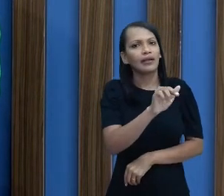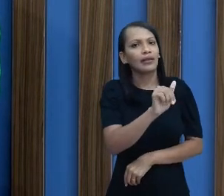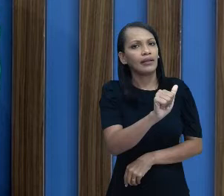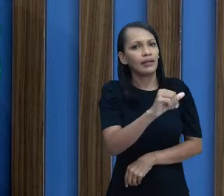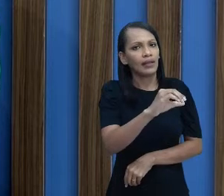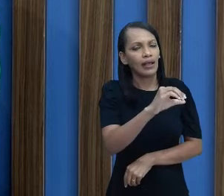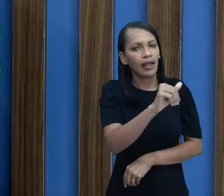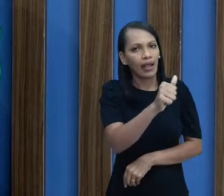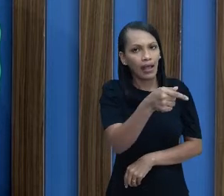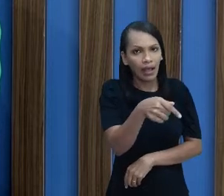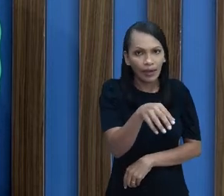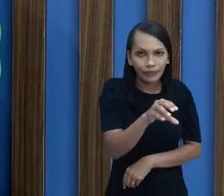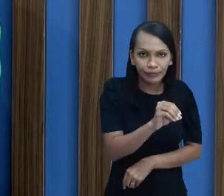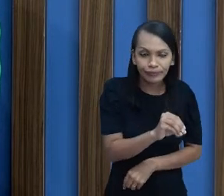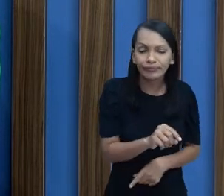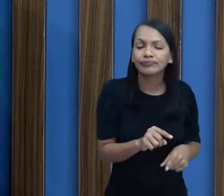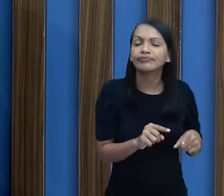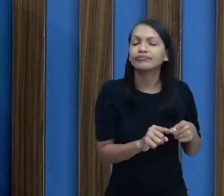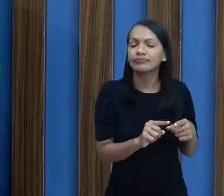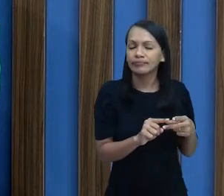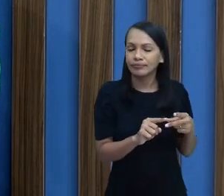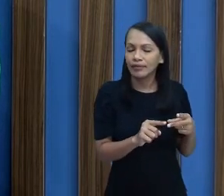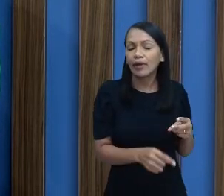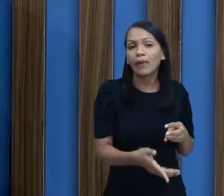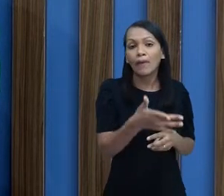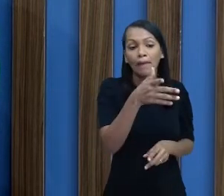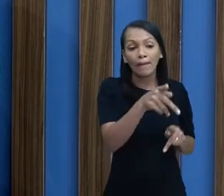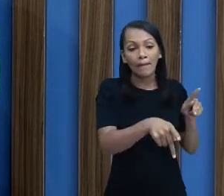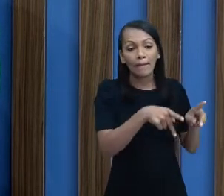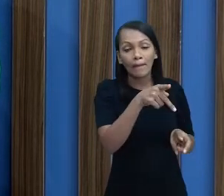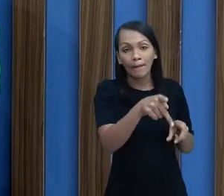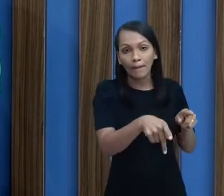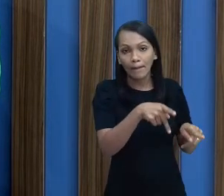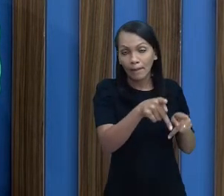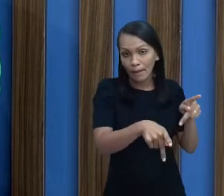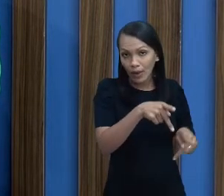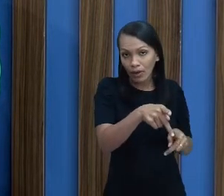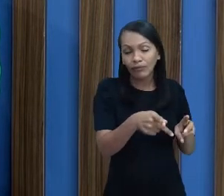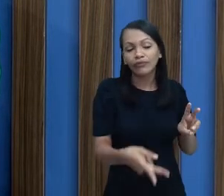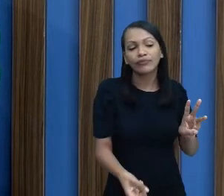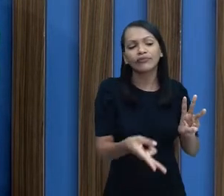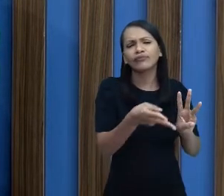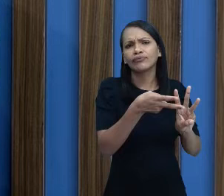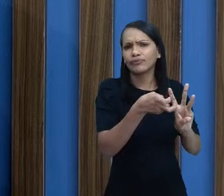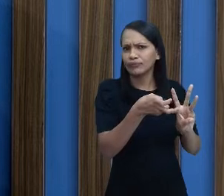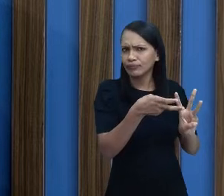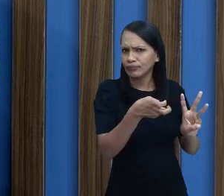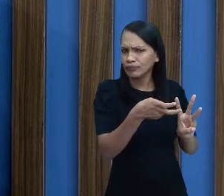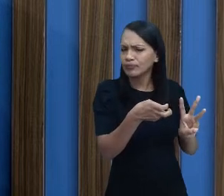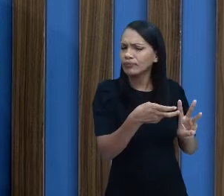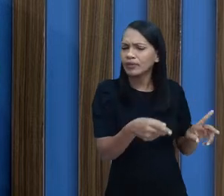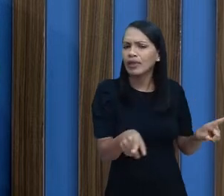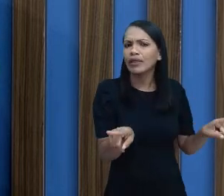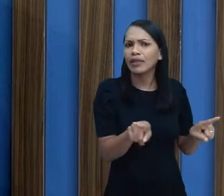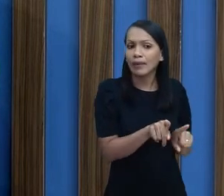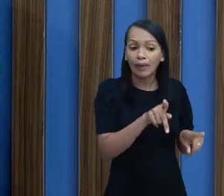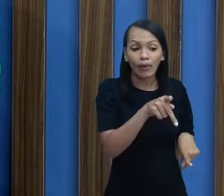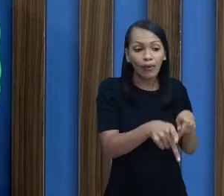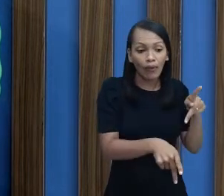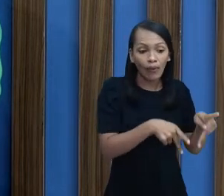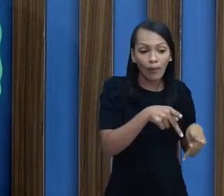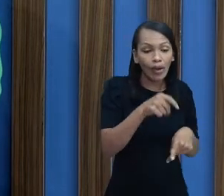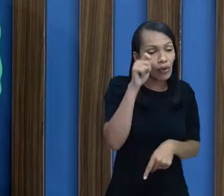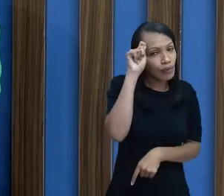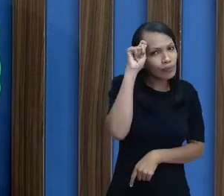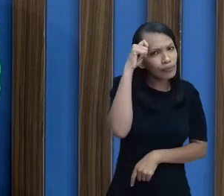local, indígena, dos nativos, né, e depois da africana, que vai entrar aí, né, com o tráfico de